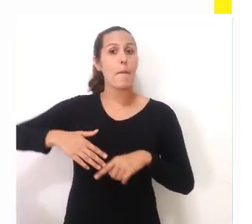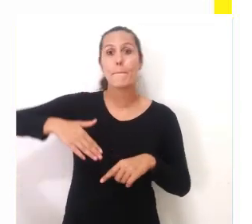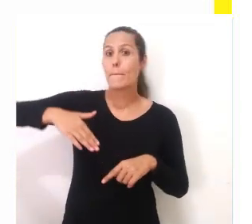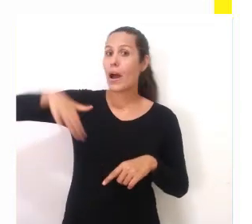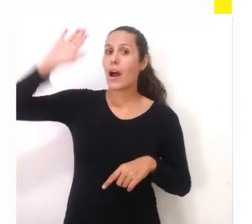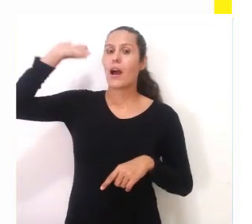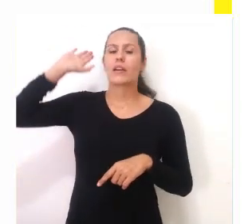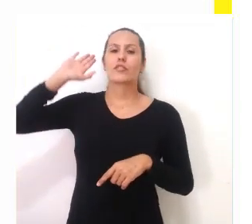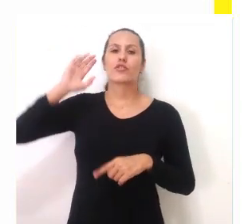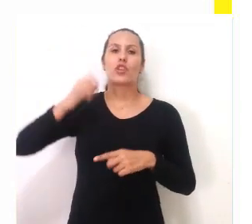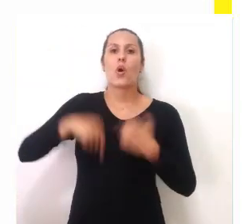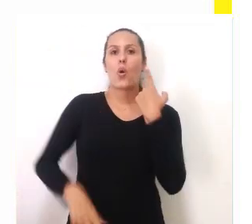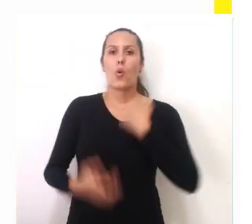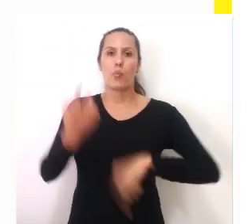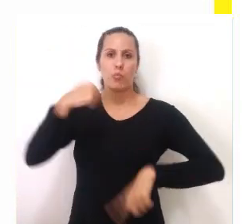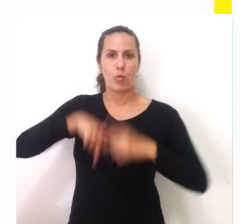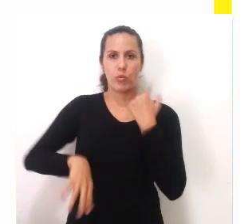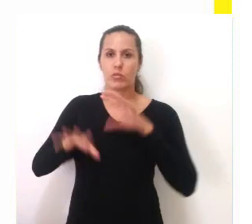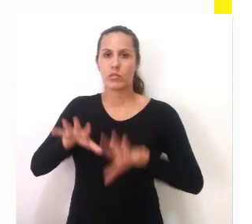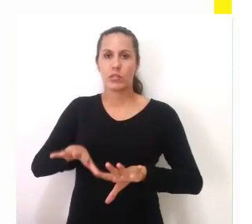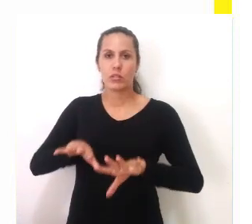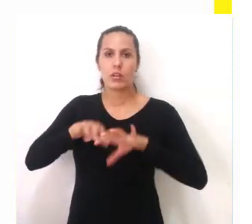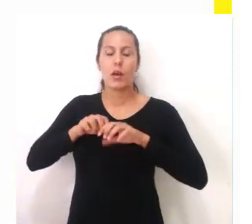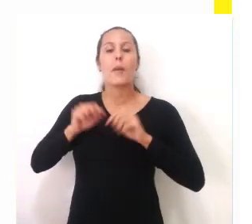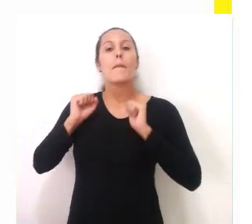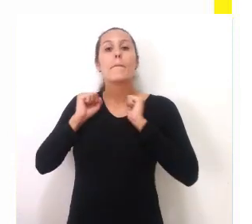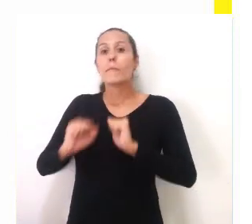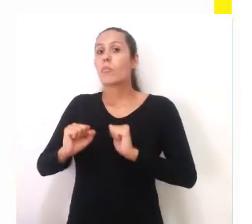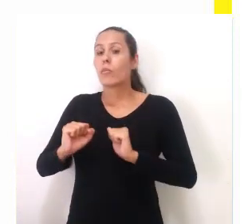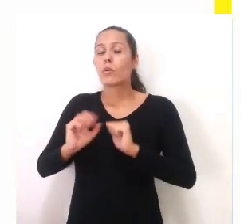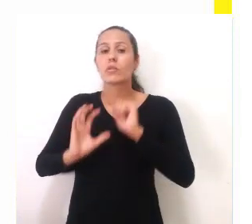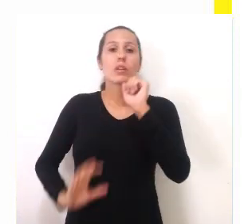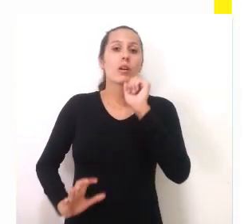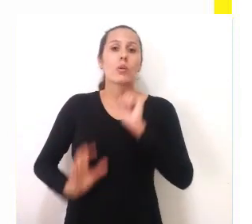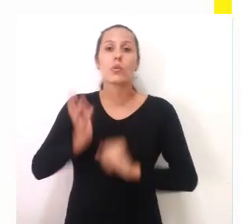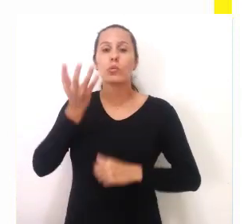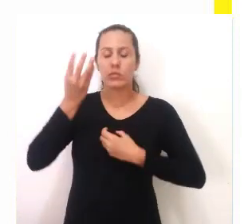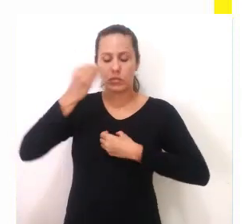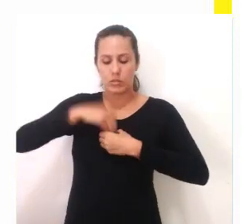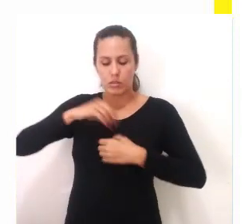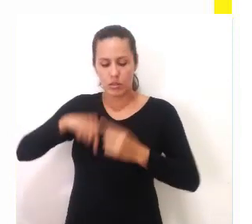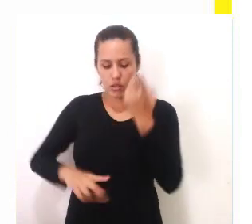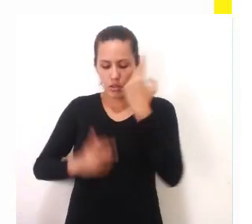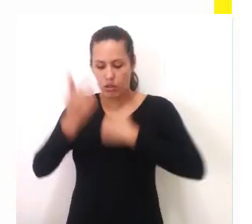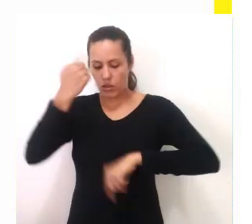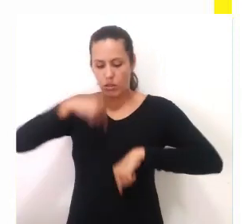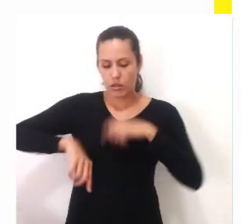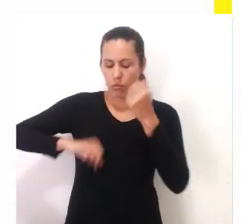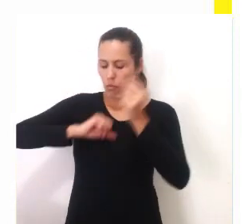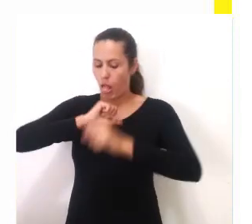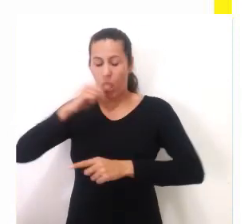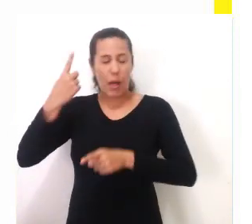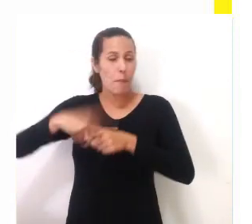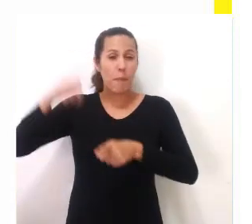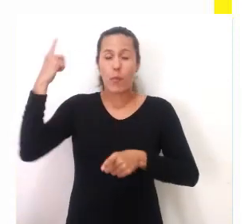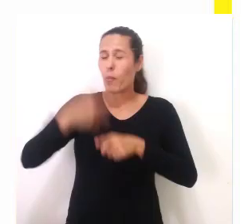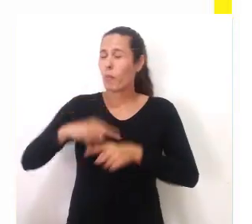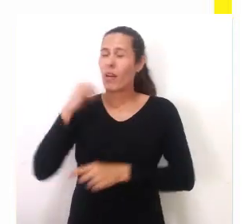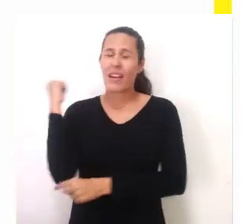mais hormônios. E isto pode acarretar problemas imensos no